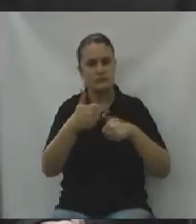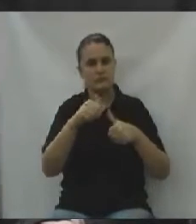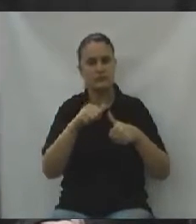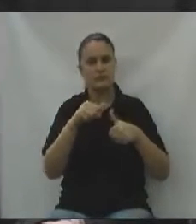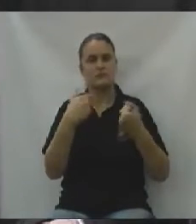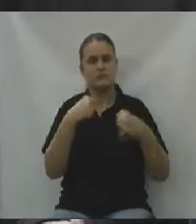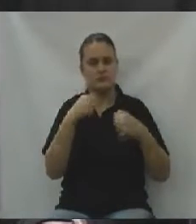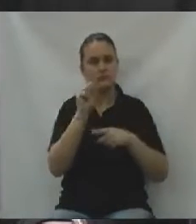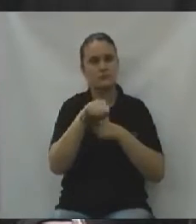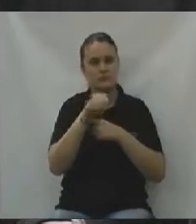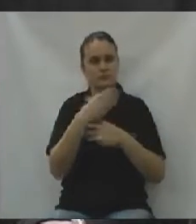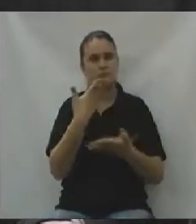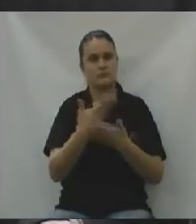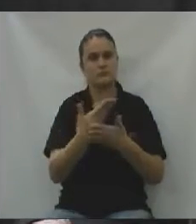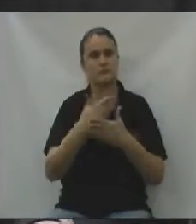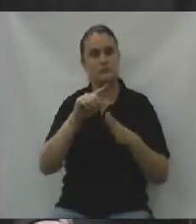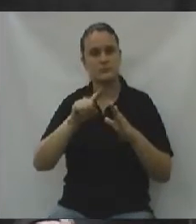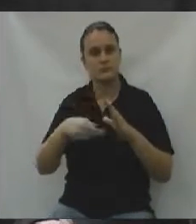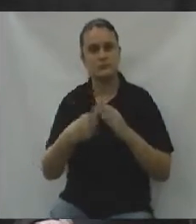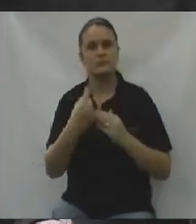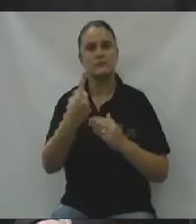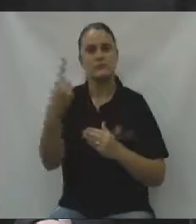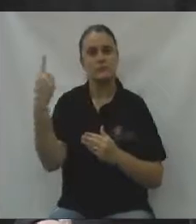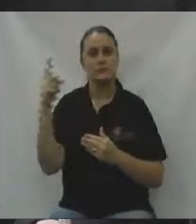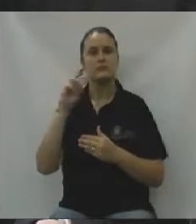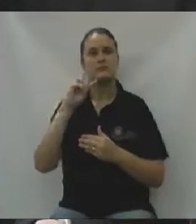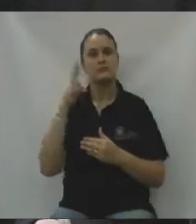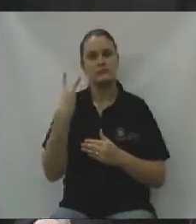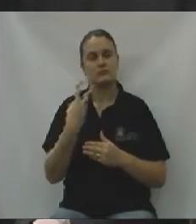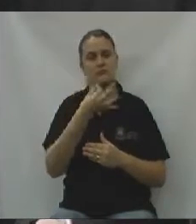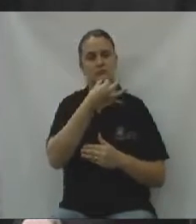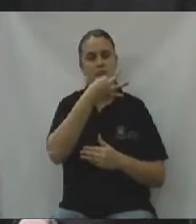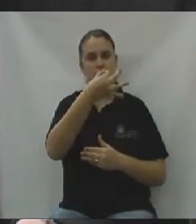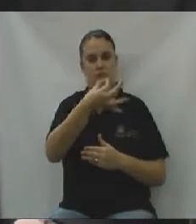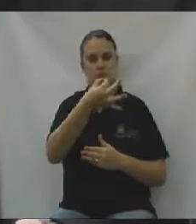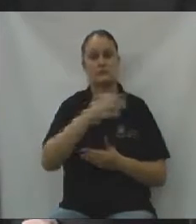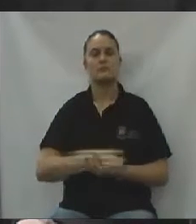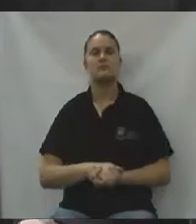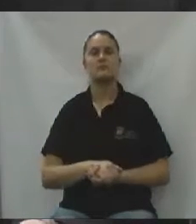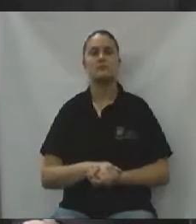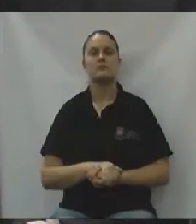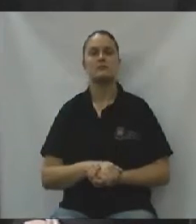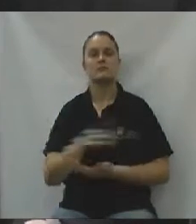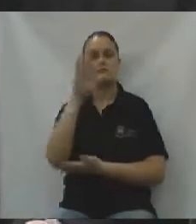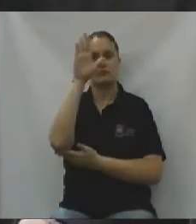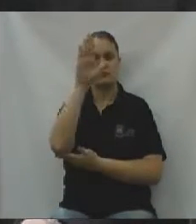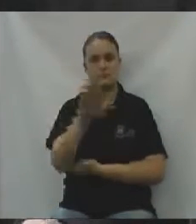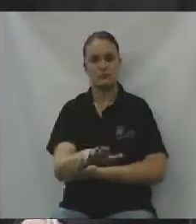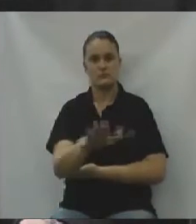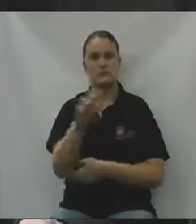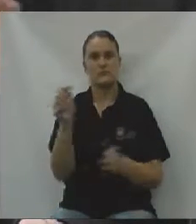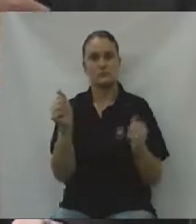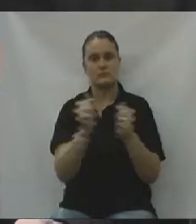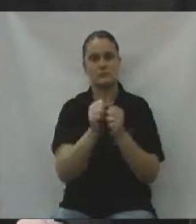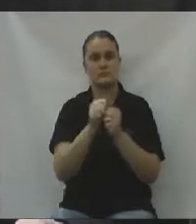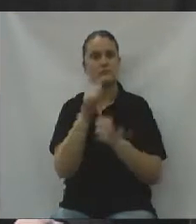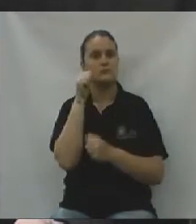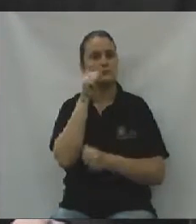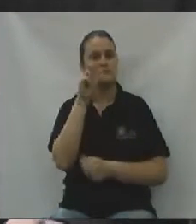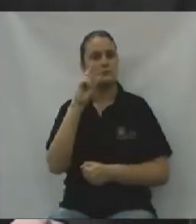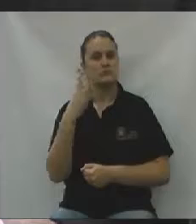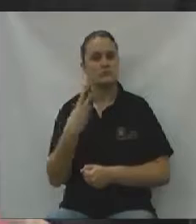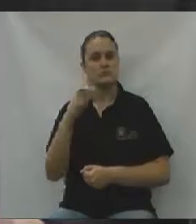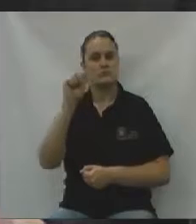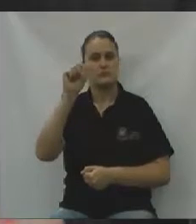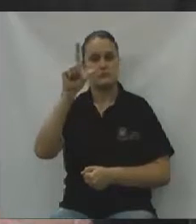levados em conta para que cada vereador possa tomar a sua posição. À tarde, junto com a vereadora Landra,